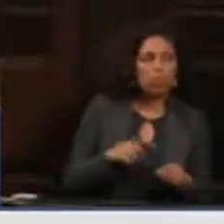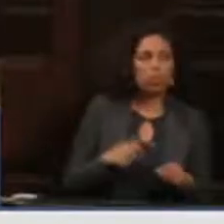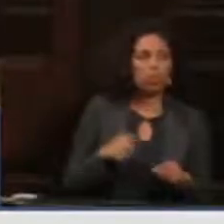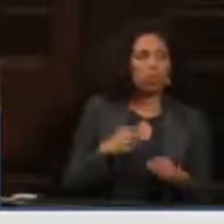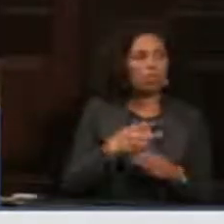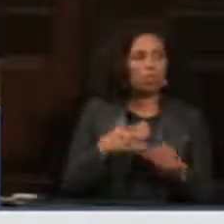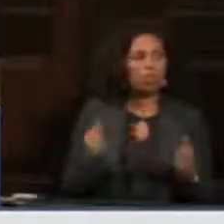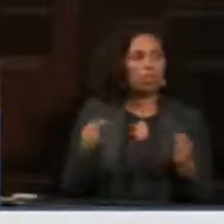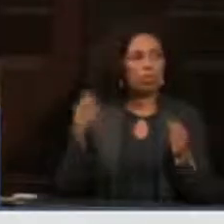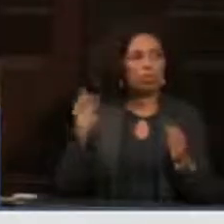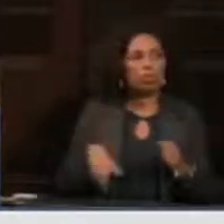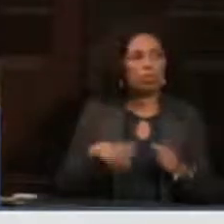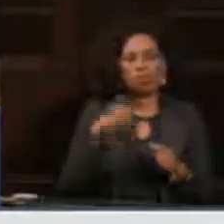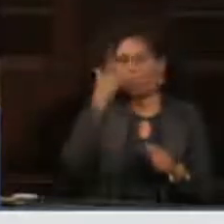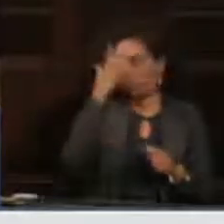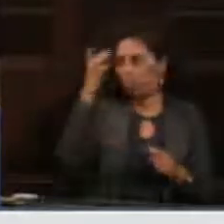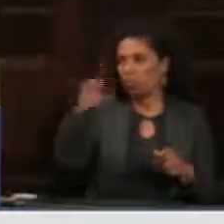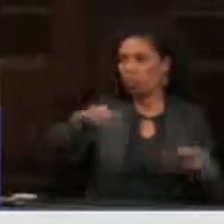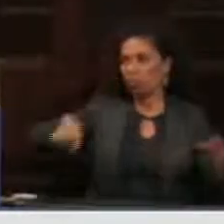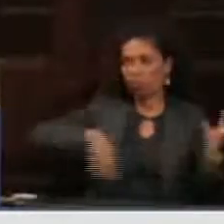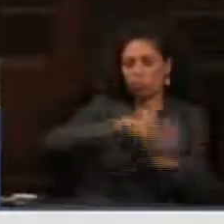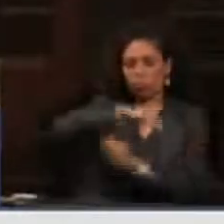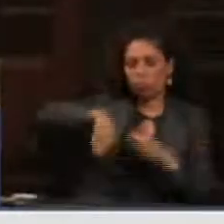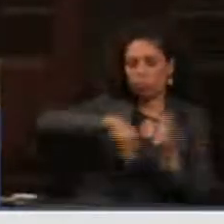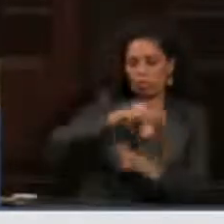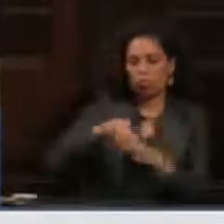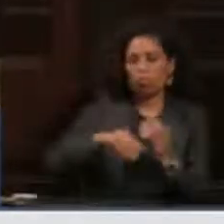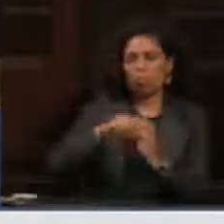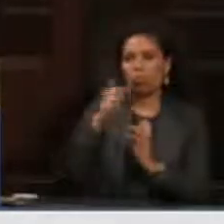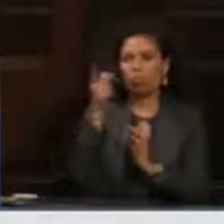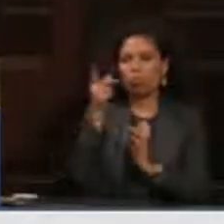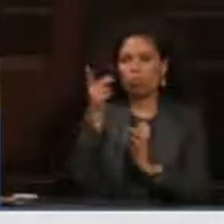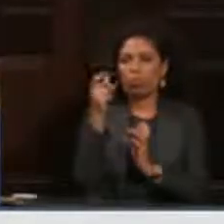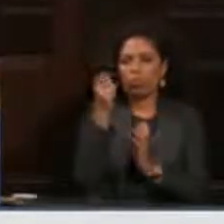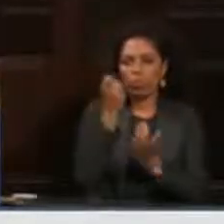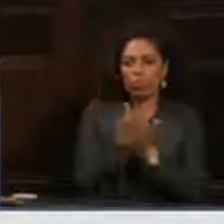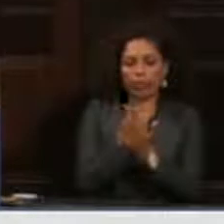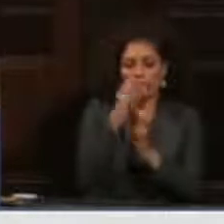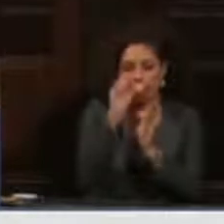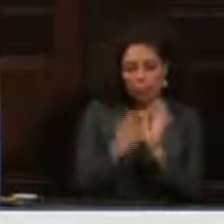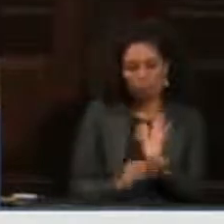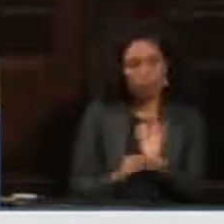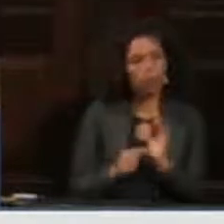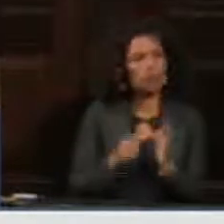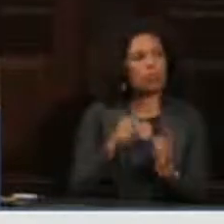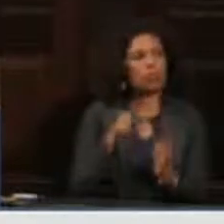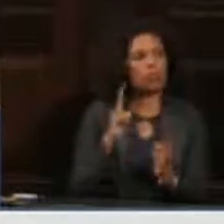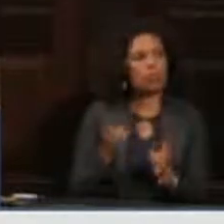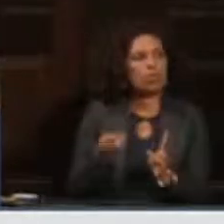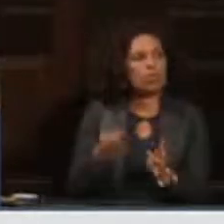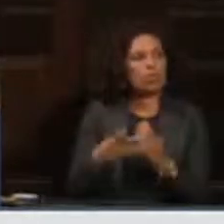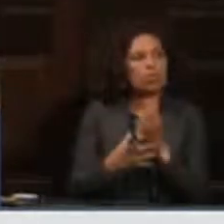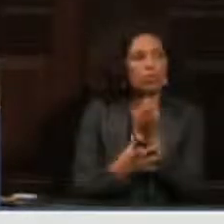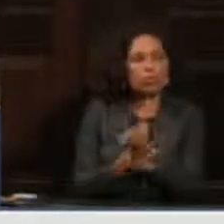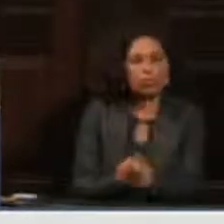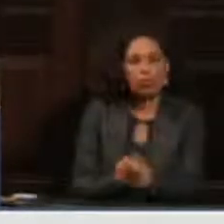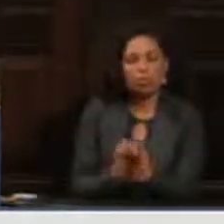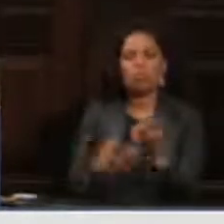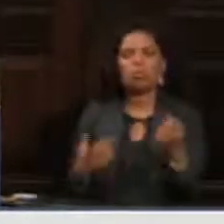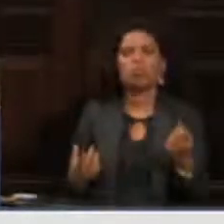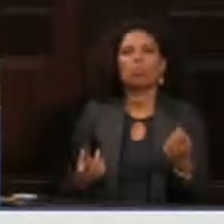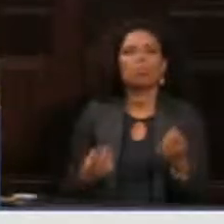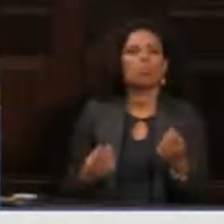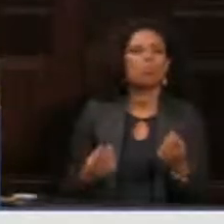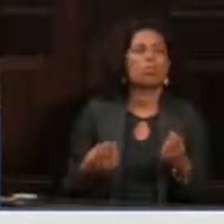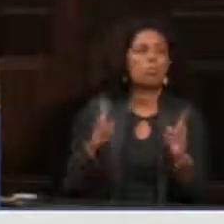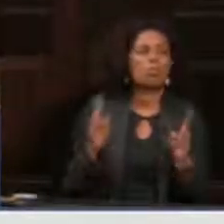social, democrático, com um preço mais baixo, sempre com segurança, sempre zelando, obviamente,